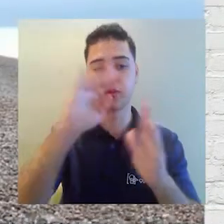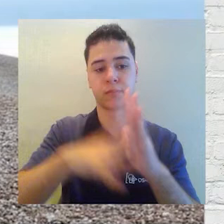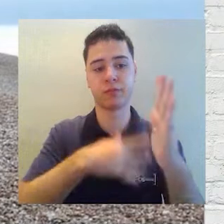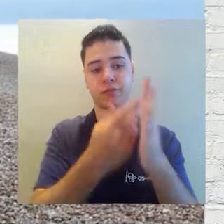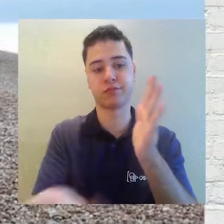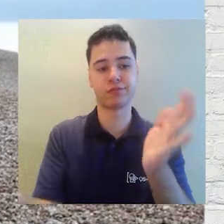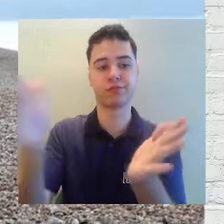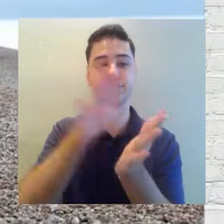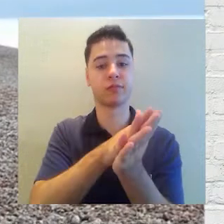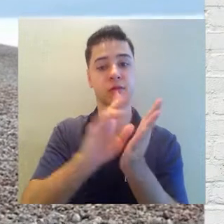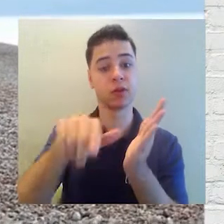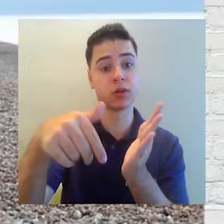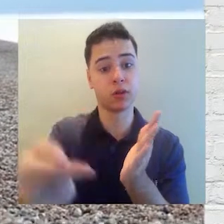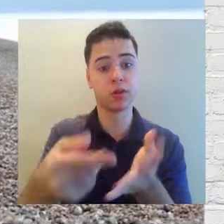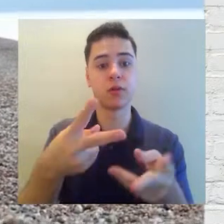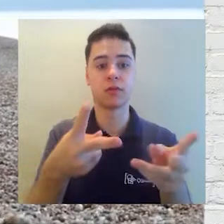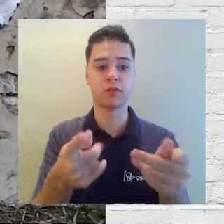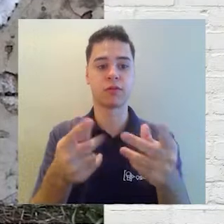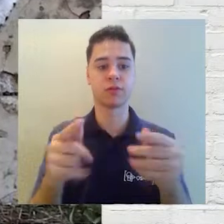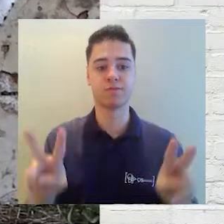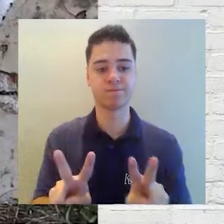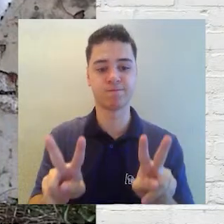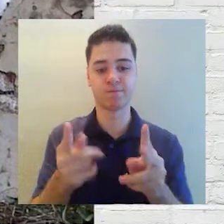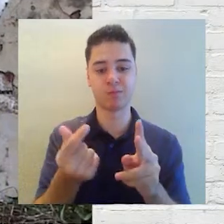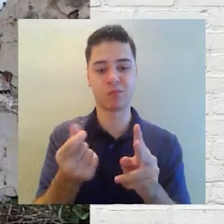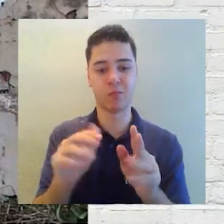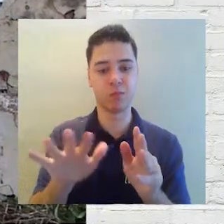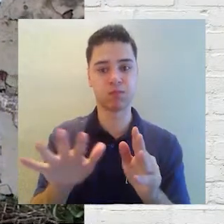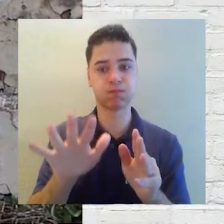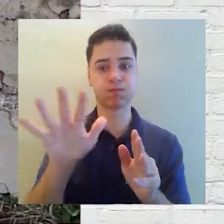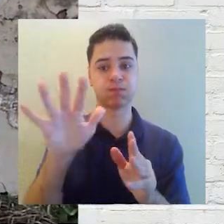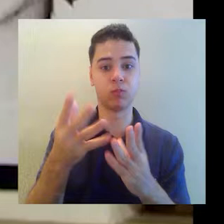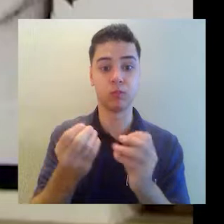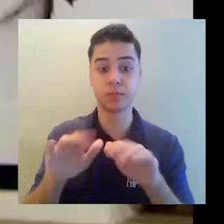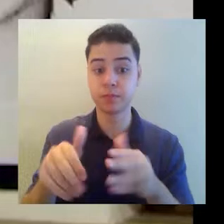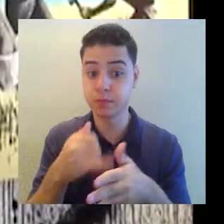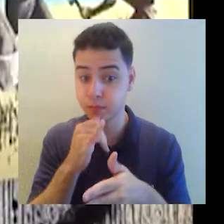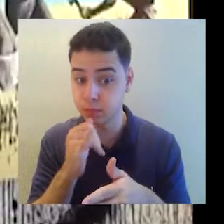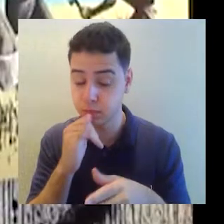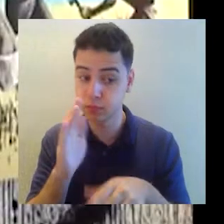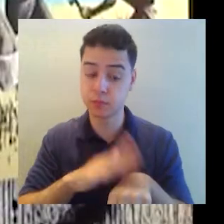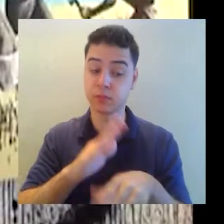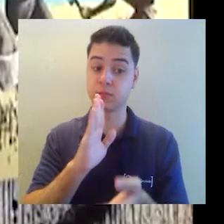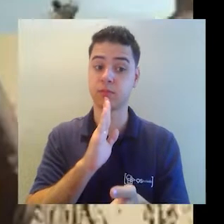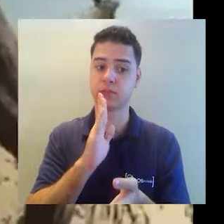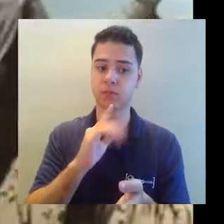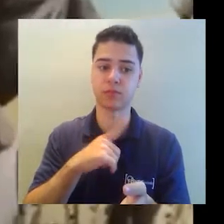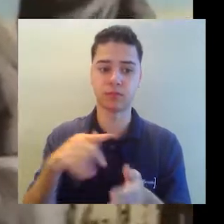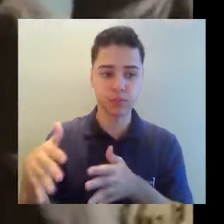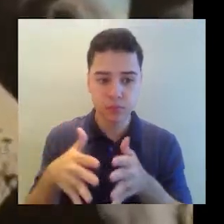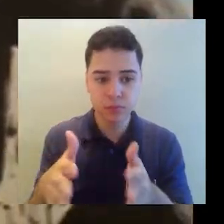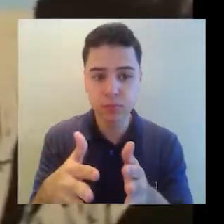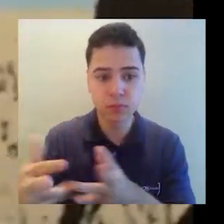removidas pelos donos dos imóveis e depois comercializadas por valores muito altos. Os artistas de rua mais conhecidos têm